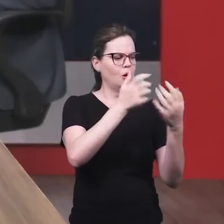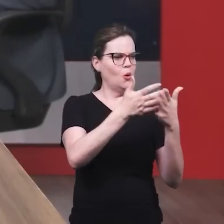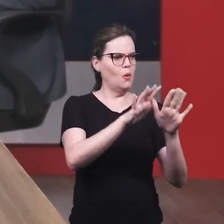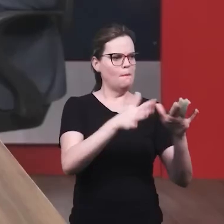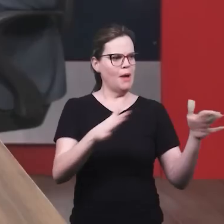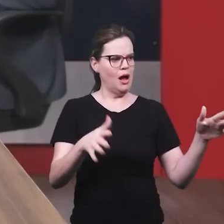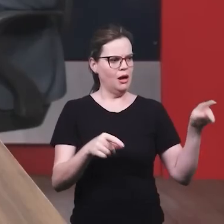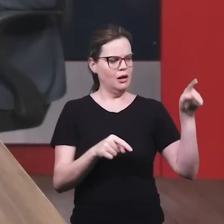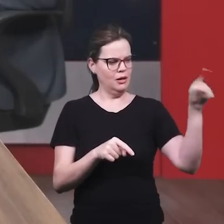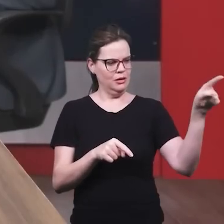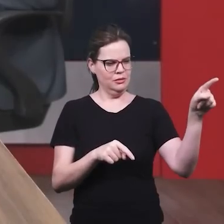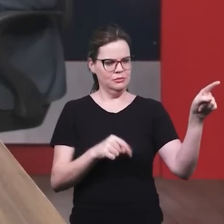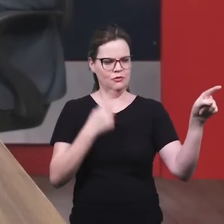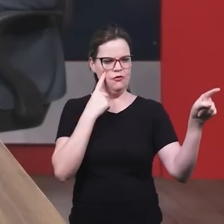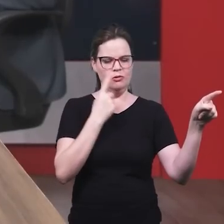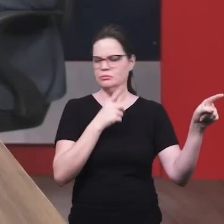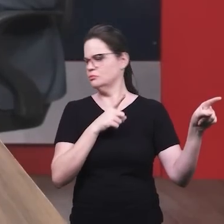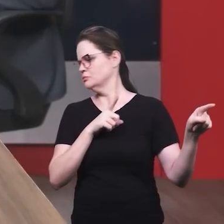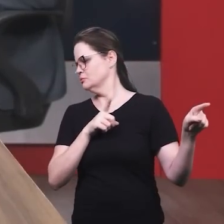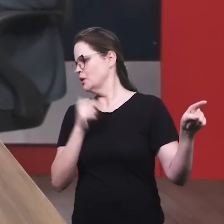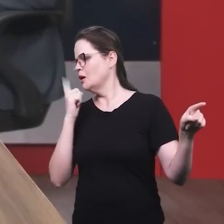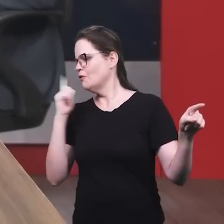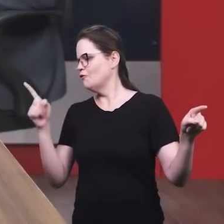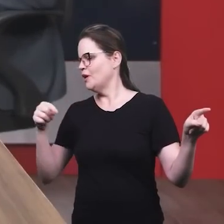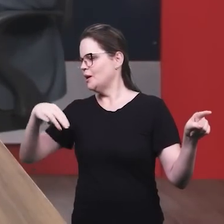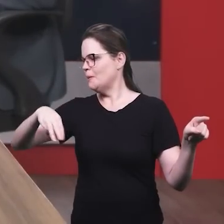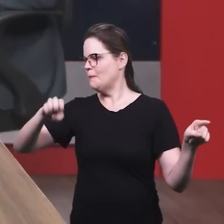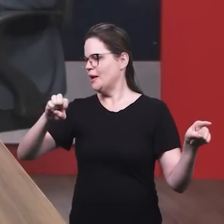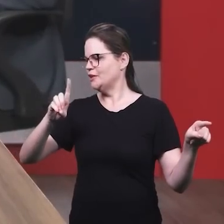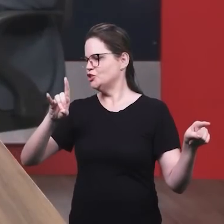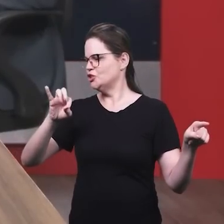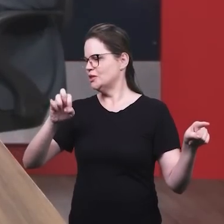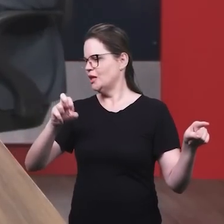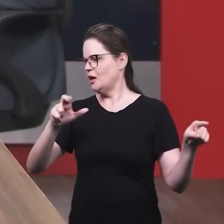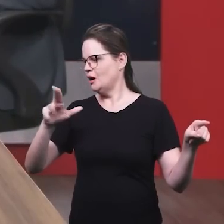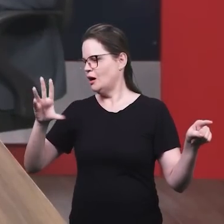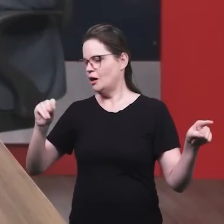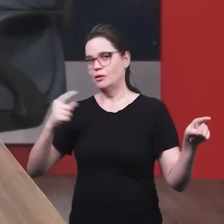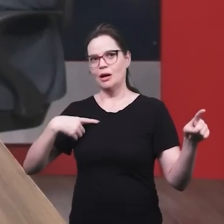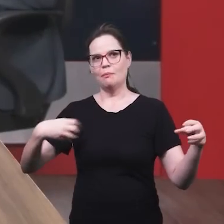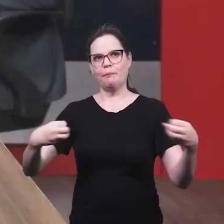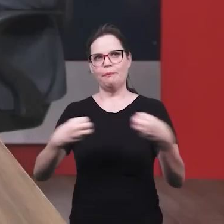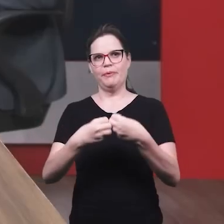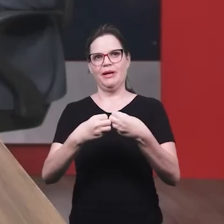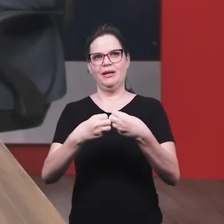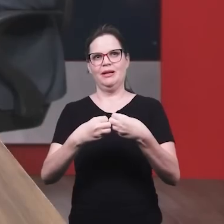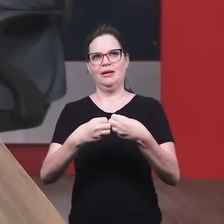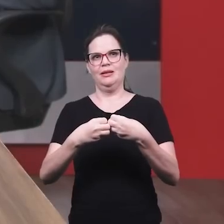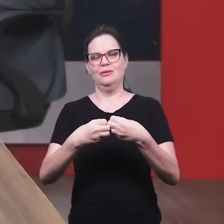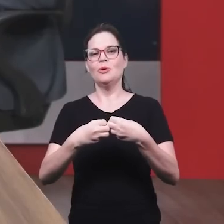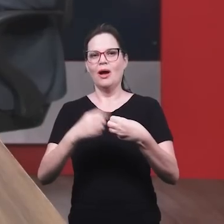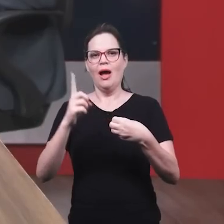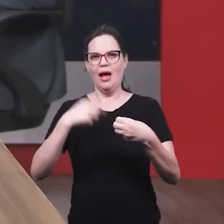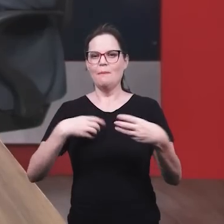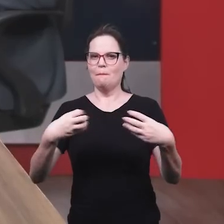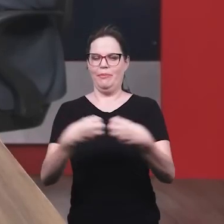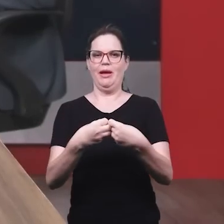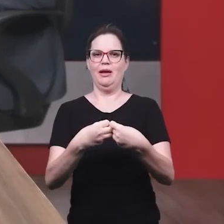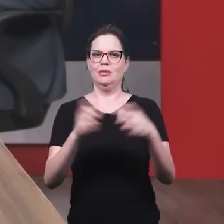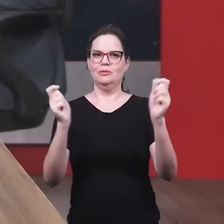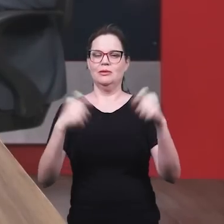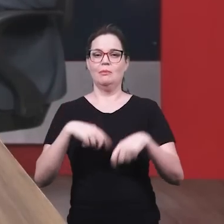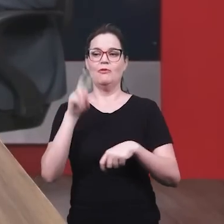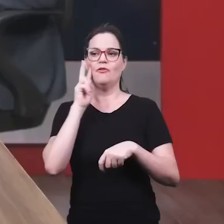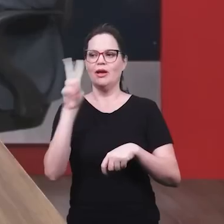nu, e olha para o outro lado e vê o Mar Mediterrâneo. Para se ter uma ideia da proximidade, é uma região realmente muito estreita ali de